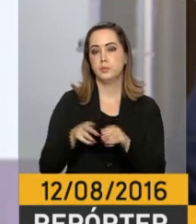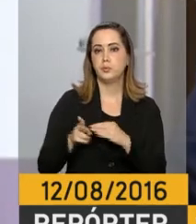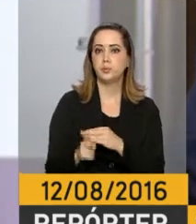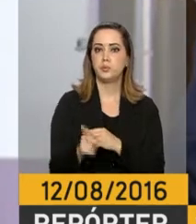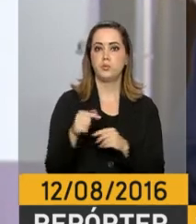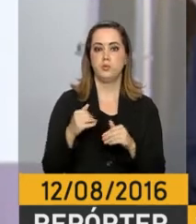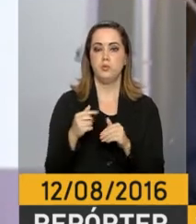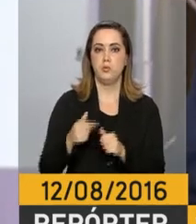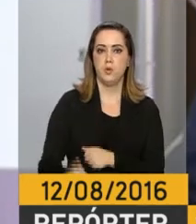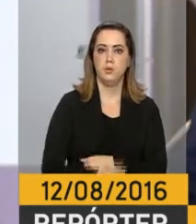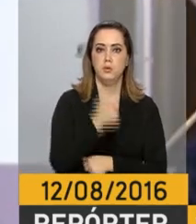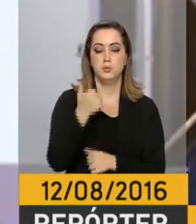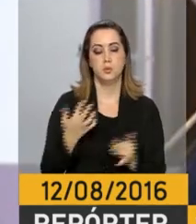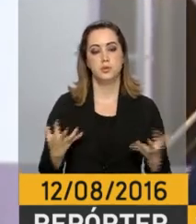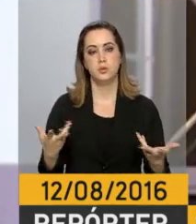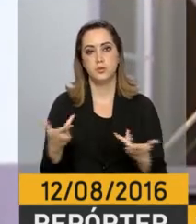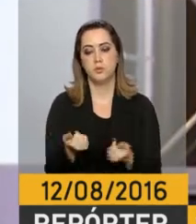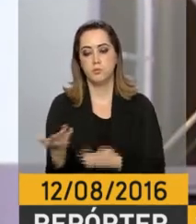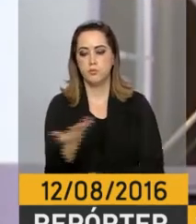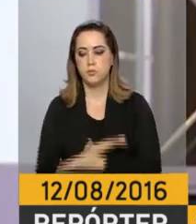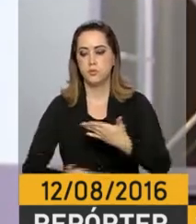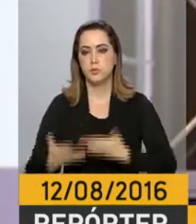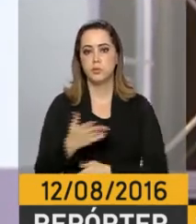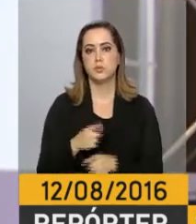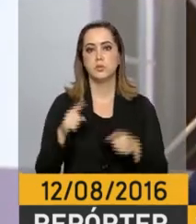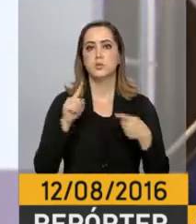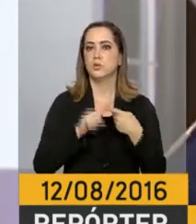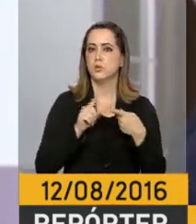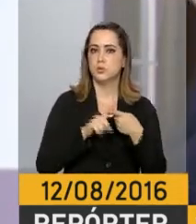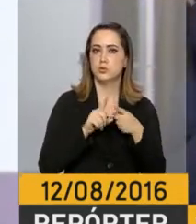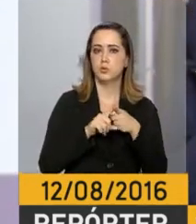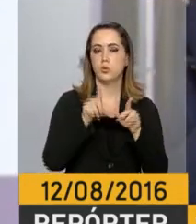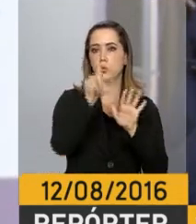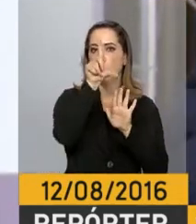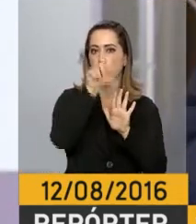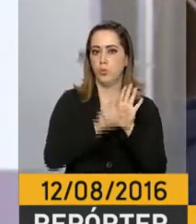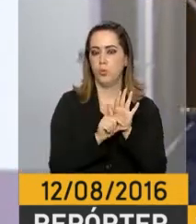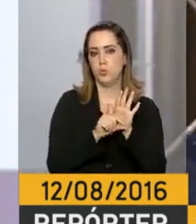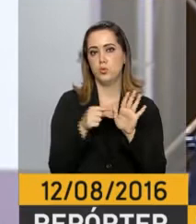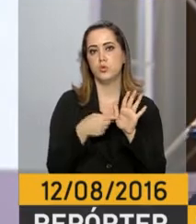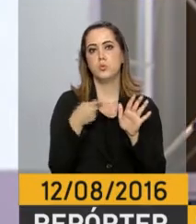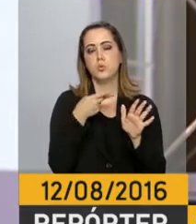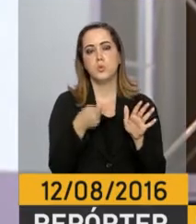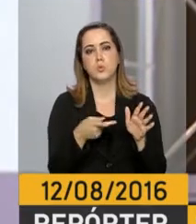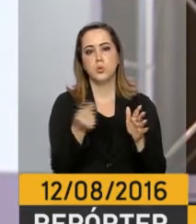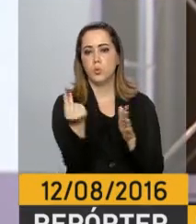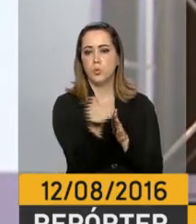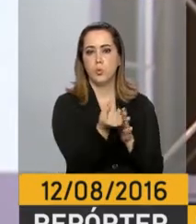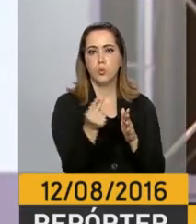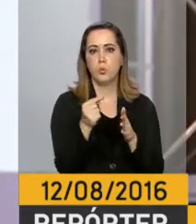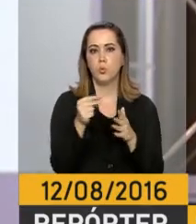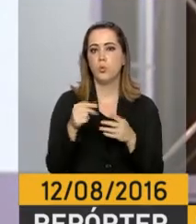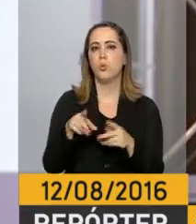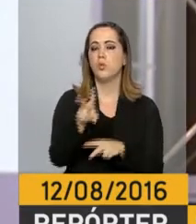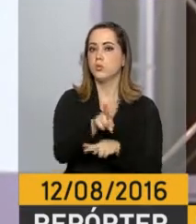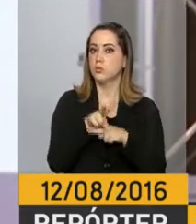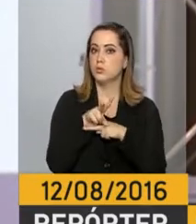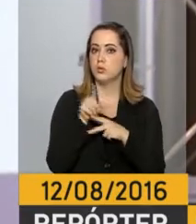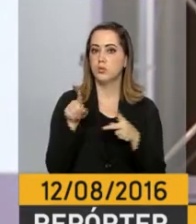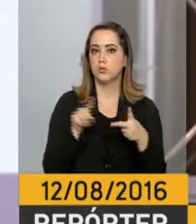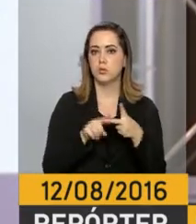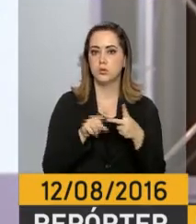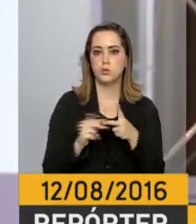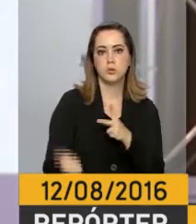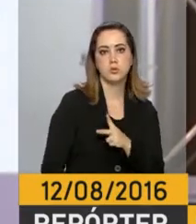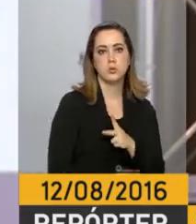eficiência dos mercados de forma a: 1. Reduzir o custo do crédito. 2. Aumentar a potência da